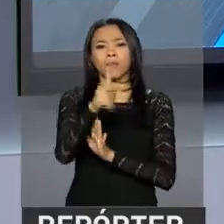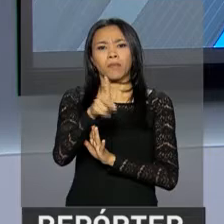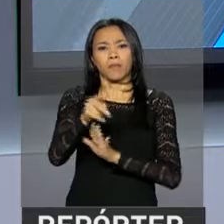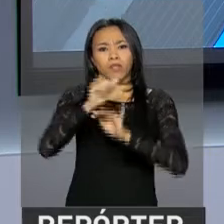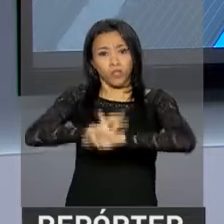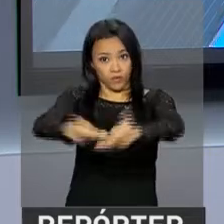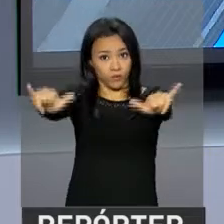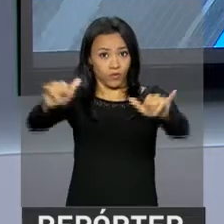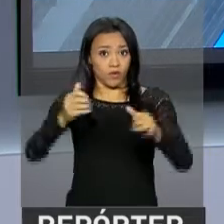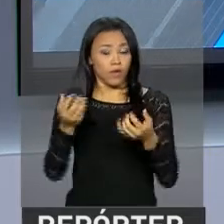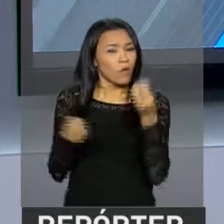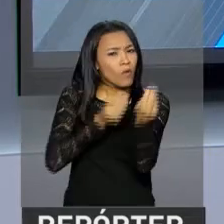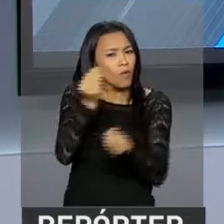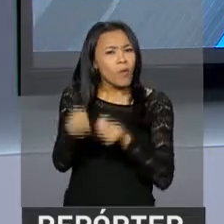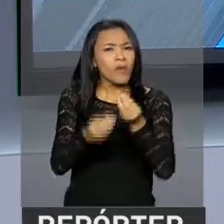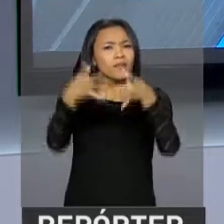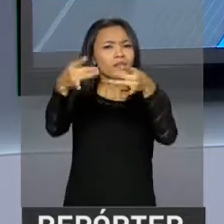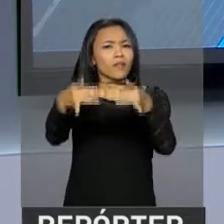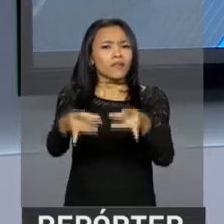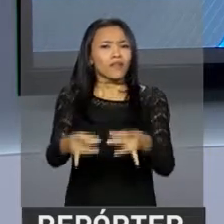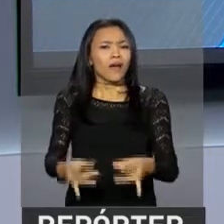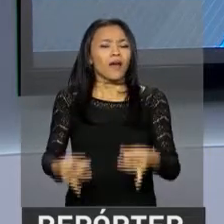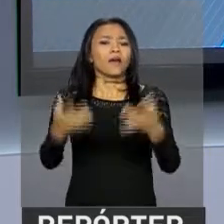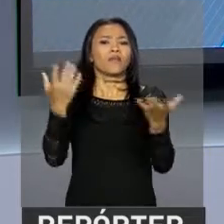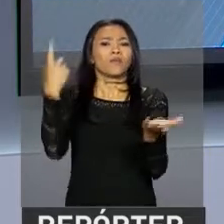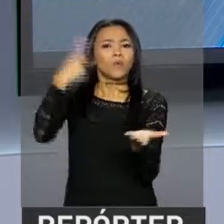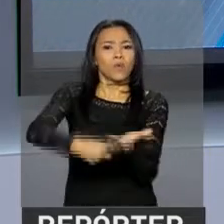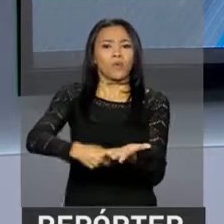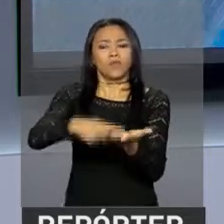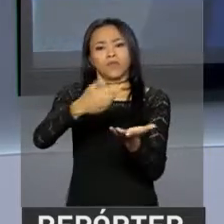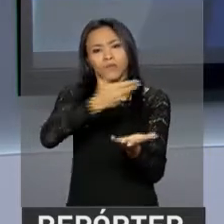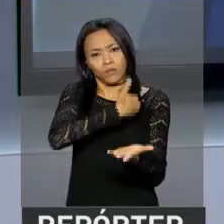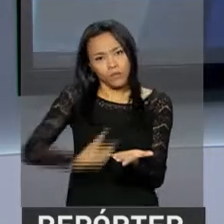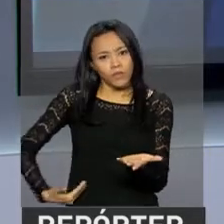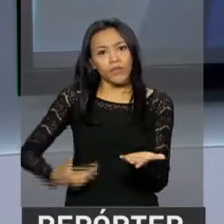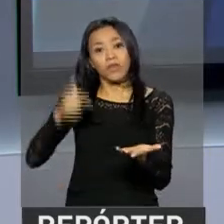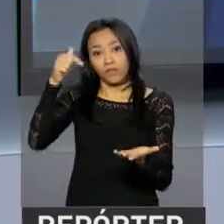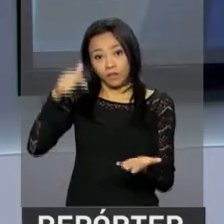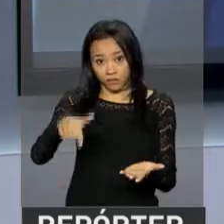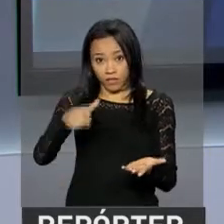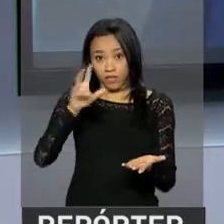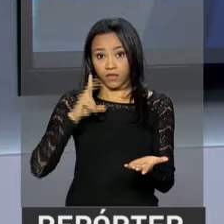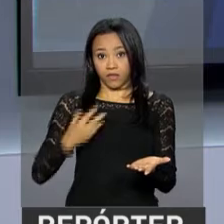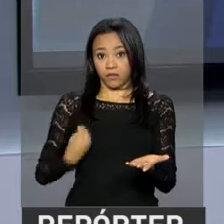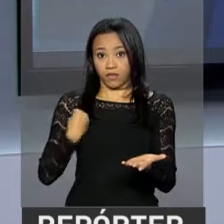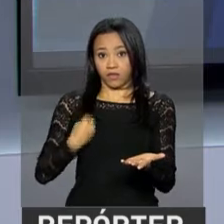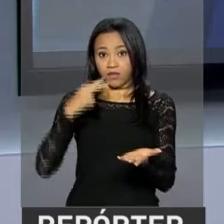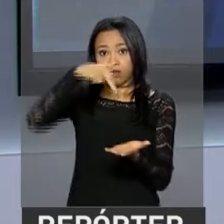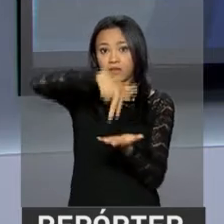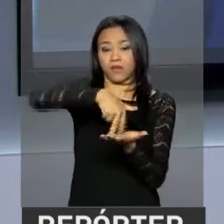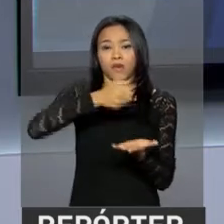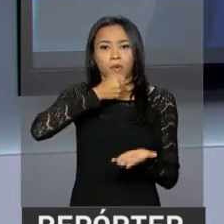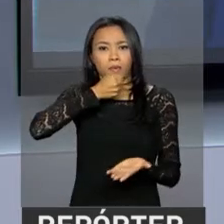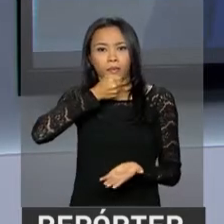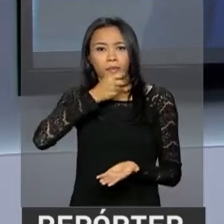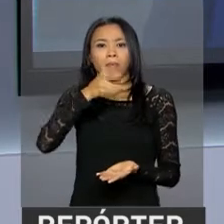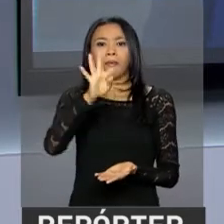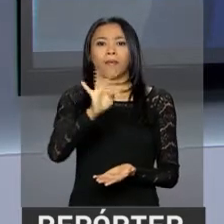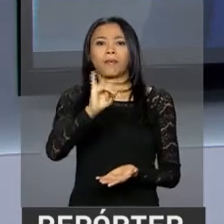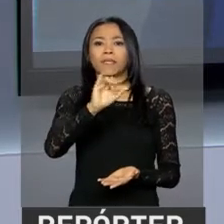então saber os detalhes da agenda do governo ao vivo com a repórter tatiana dias que está lá no palácio do planalto